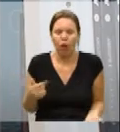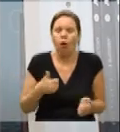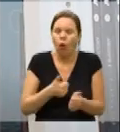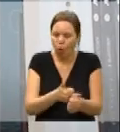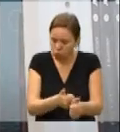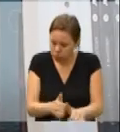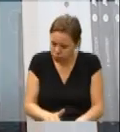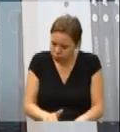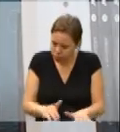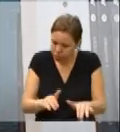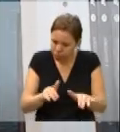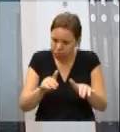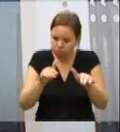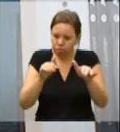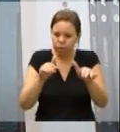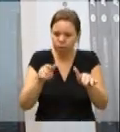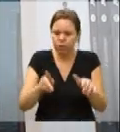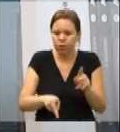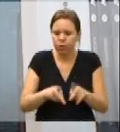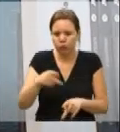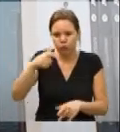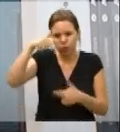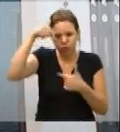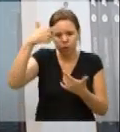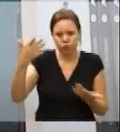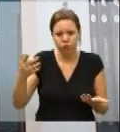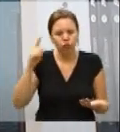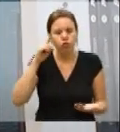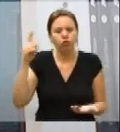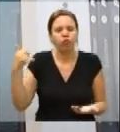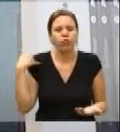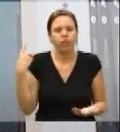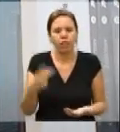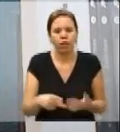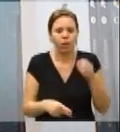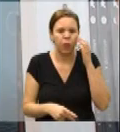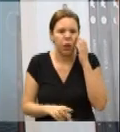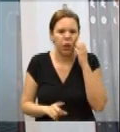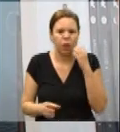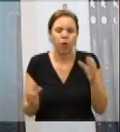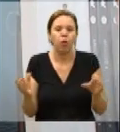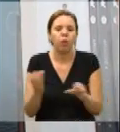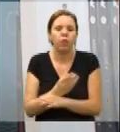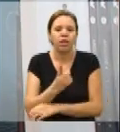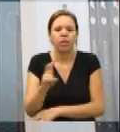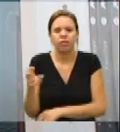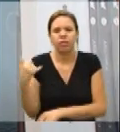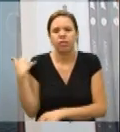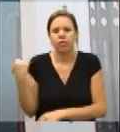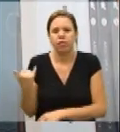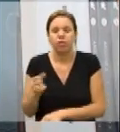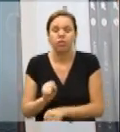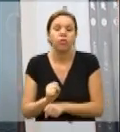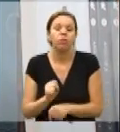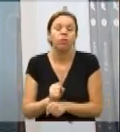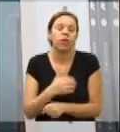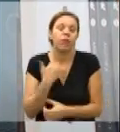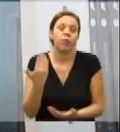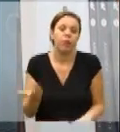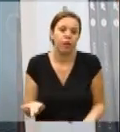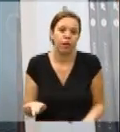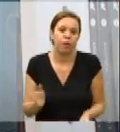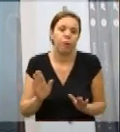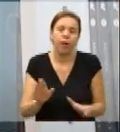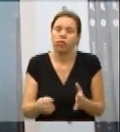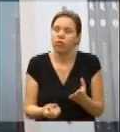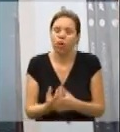do crescimento dessa personagem até chegar a data do aniversário dela, para completar 15 anos, onde ela espera que vai morrer. Só